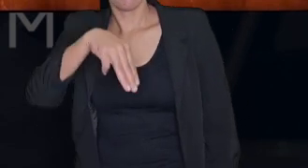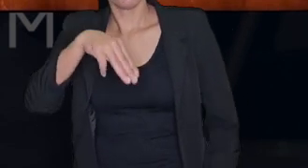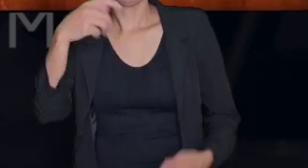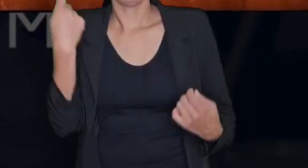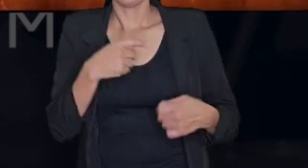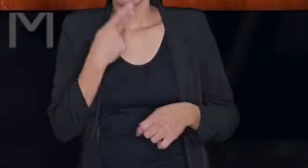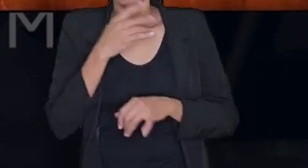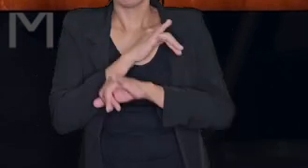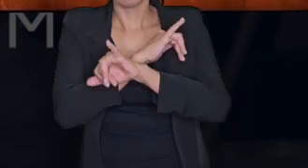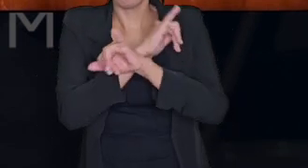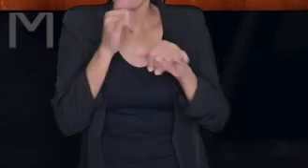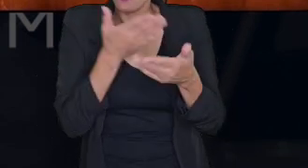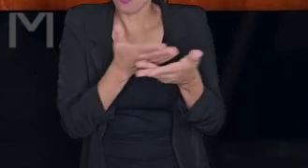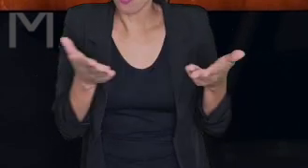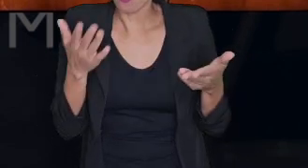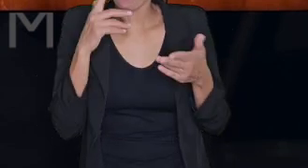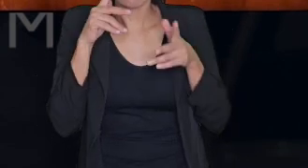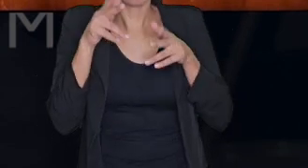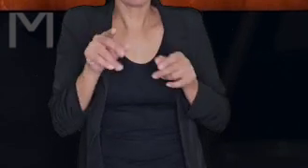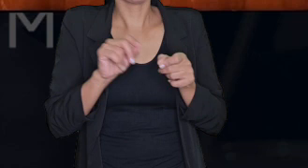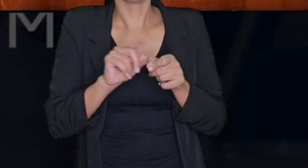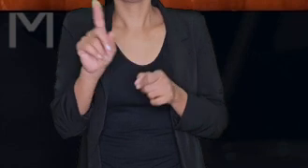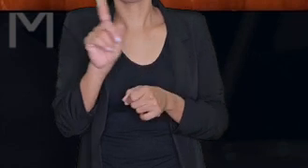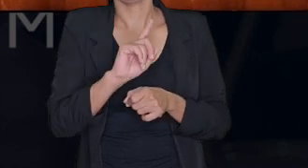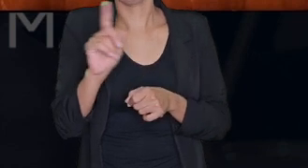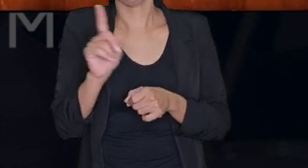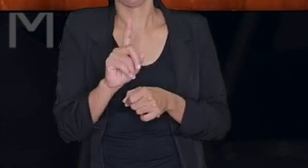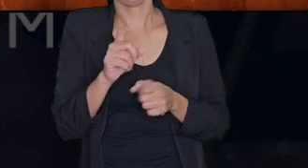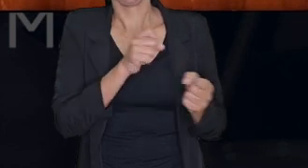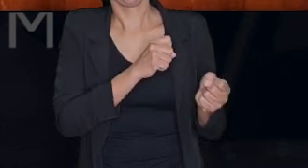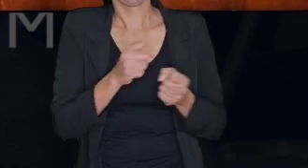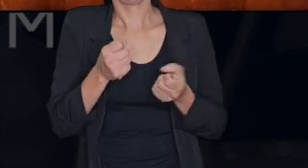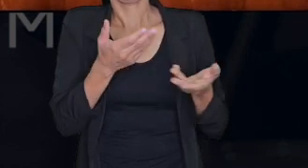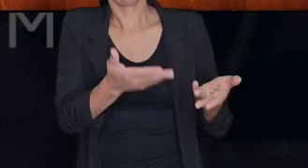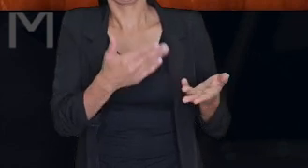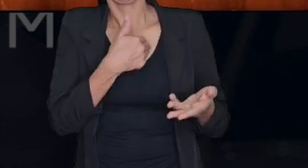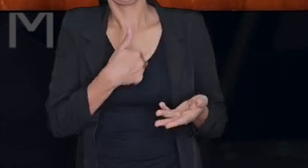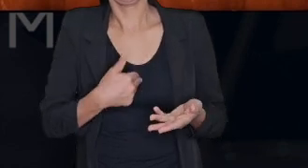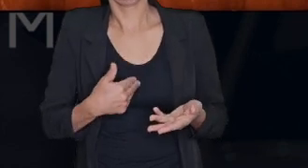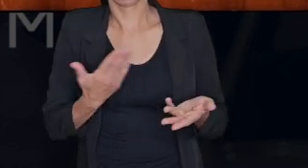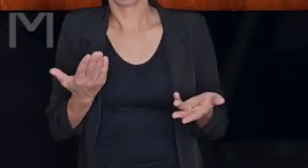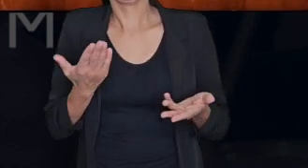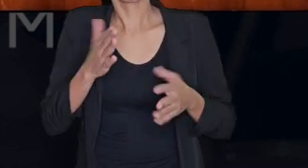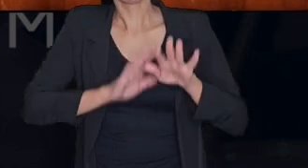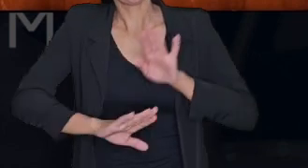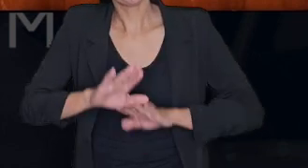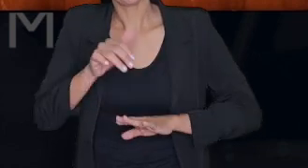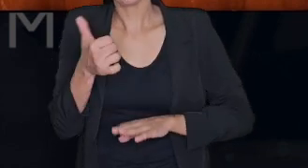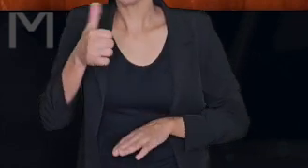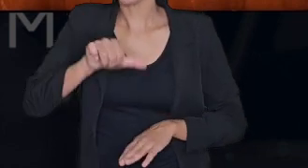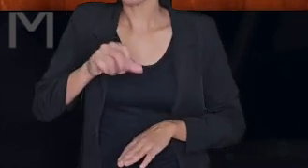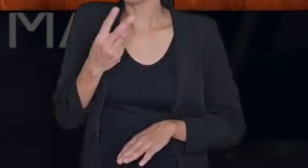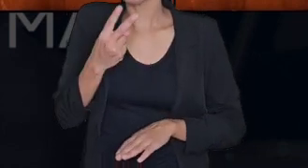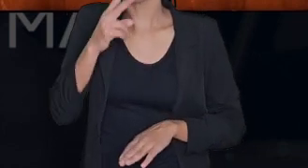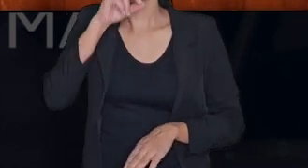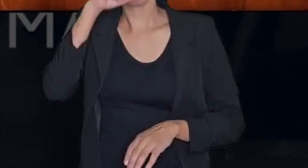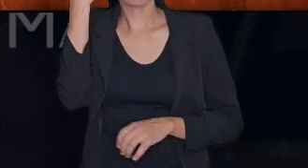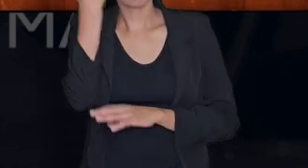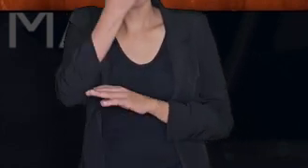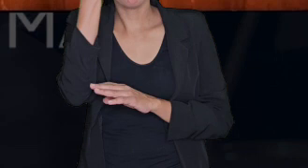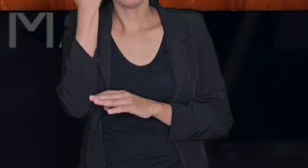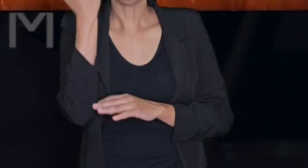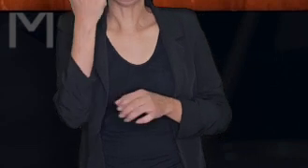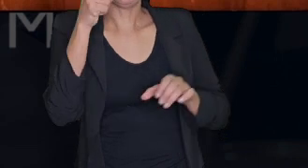192 do CTN. Cara, isso escancarou, dizendo corregedorias, façam isso não com o poder público.